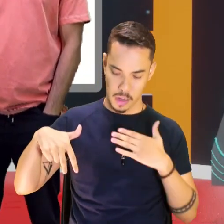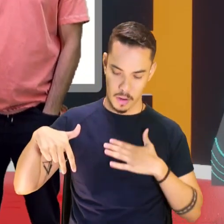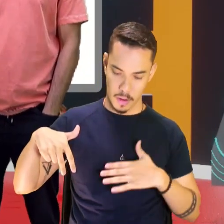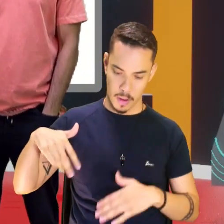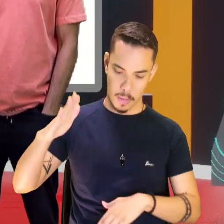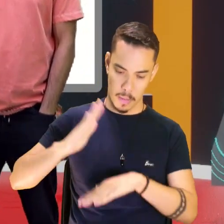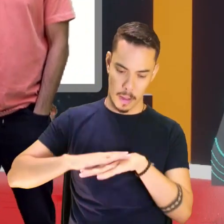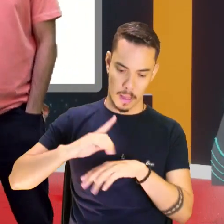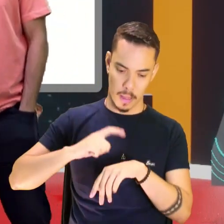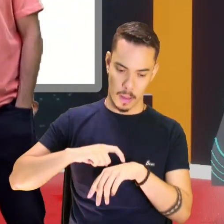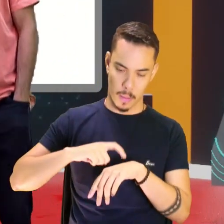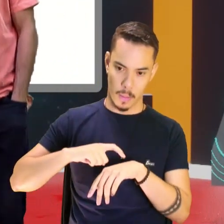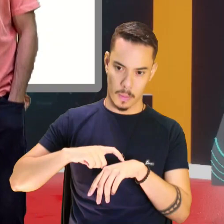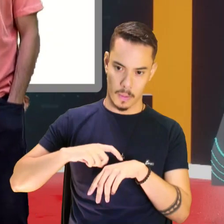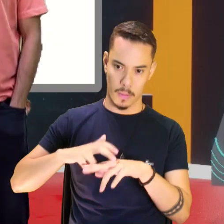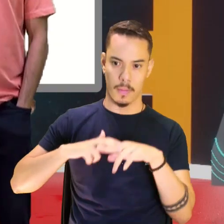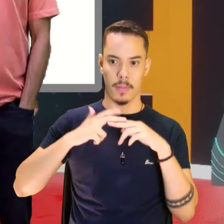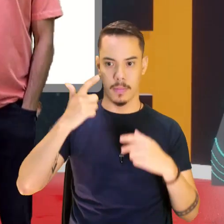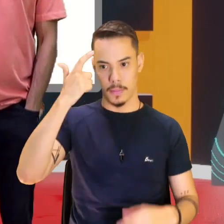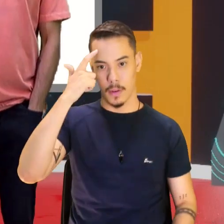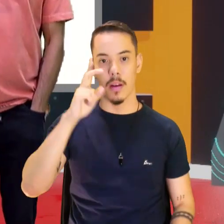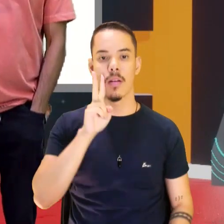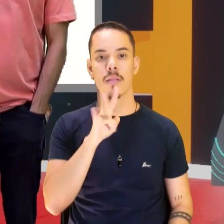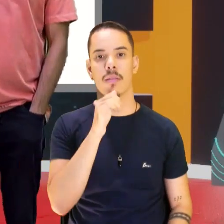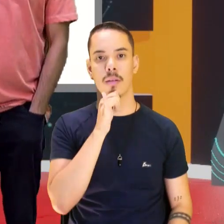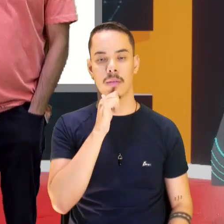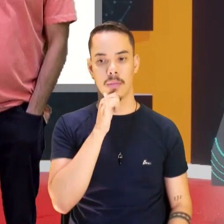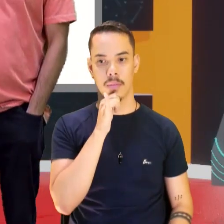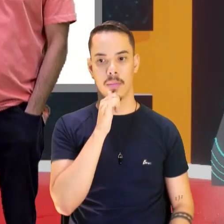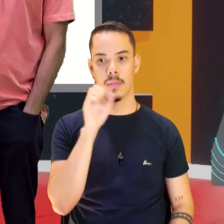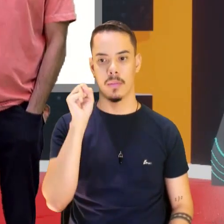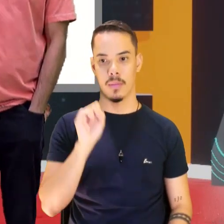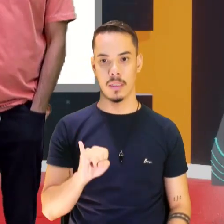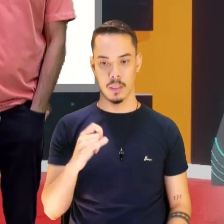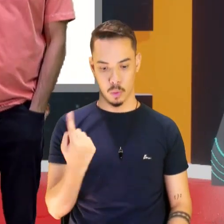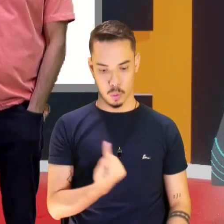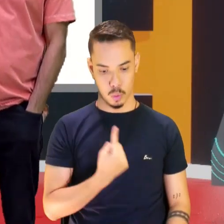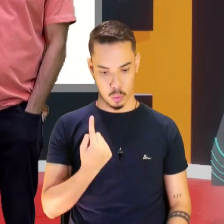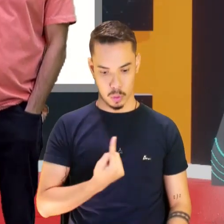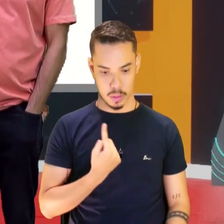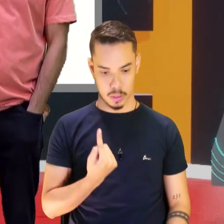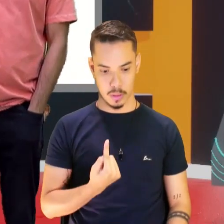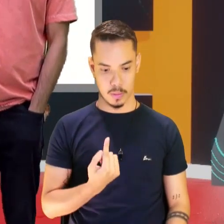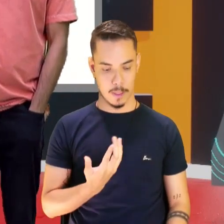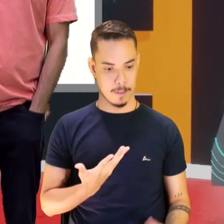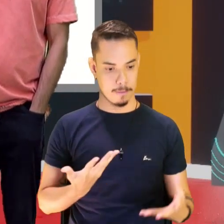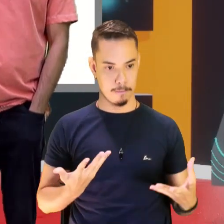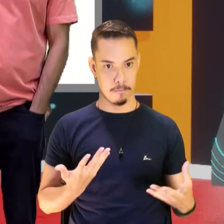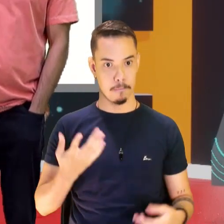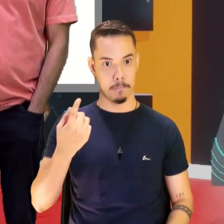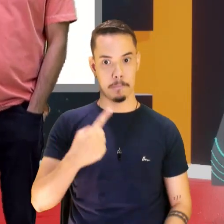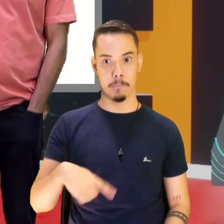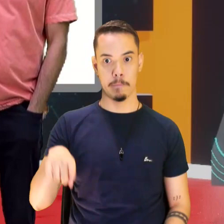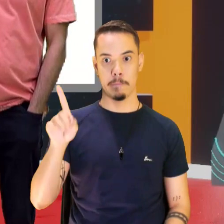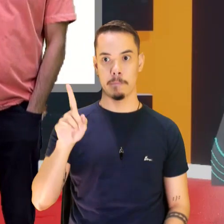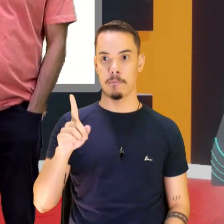tempo. Mais tempo. Porque eu vou ali... Isso acontece assim, ó. Se eu estiver sozinho, indo pra casa sozinho aqui, eu vou voando, porque eu quero chegar logo